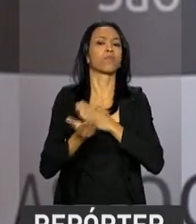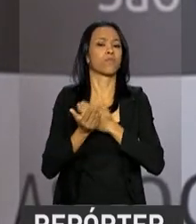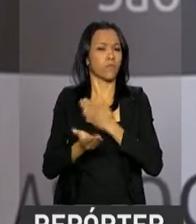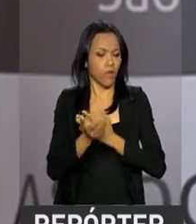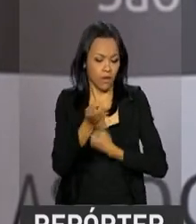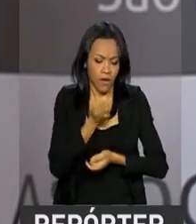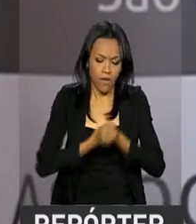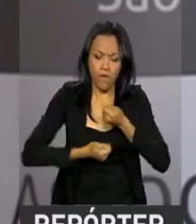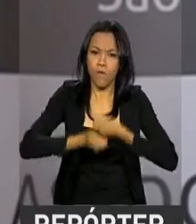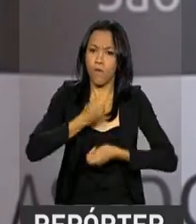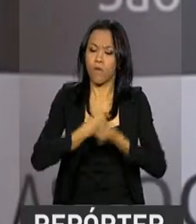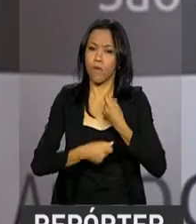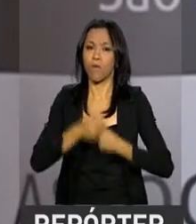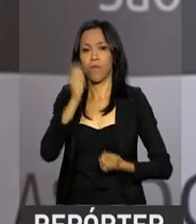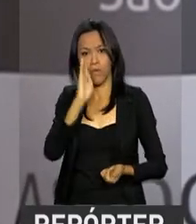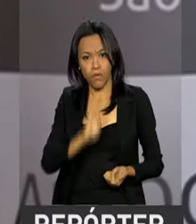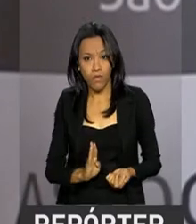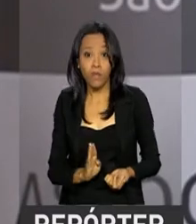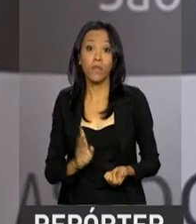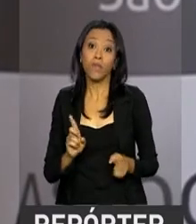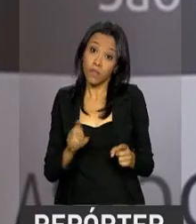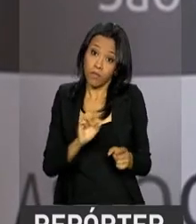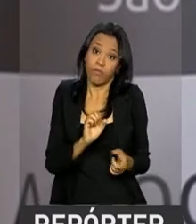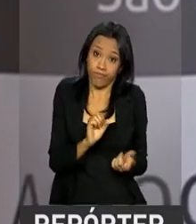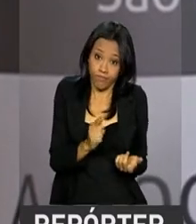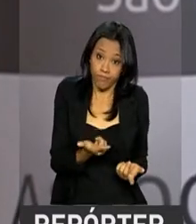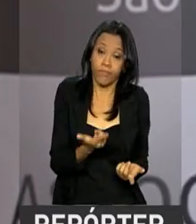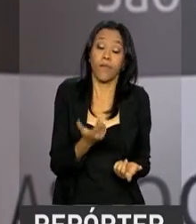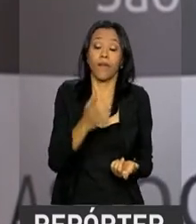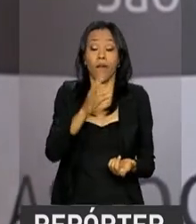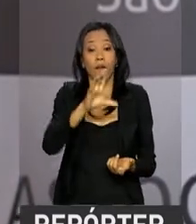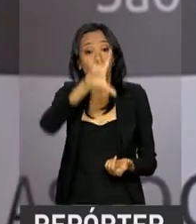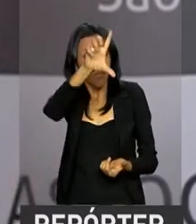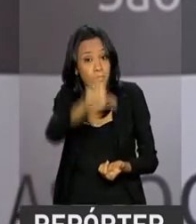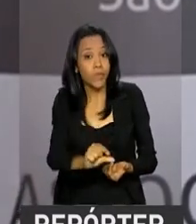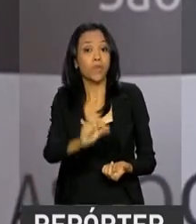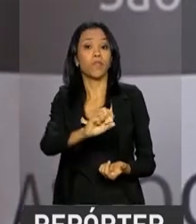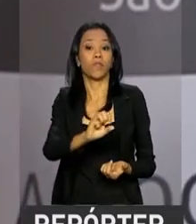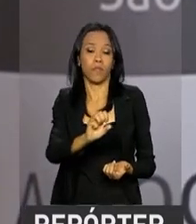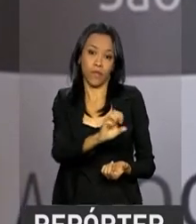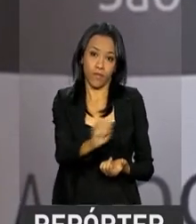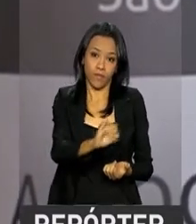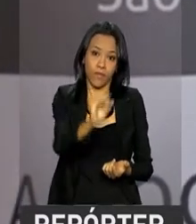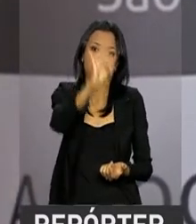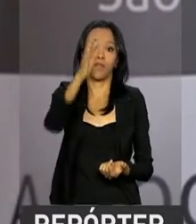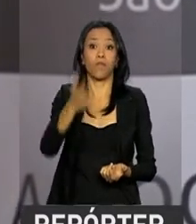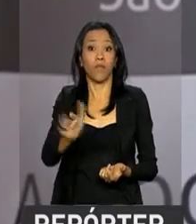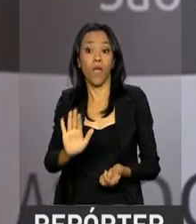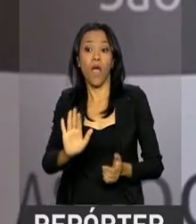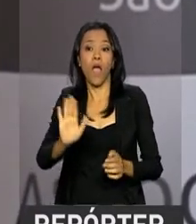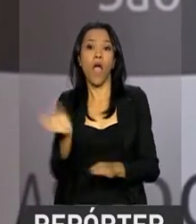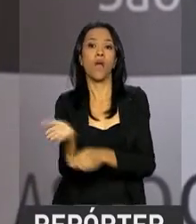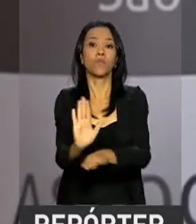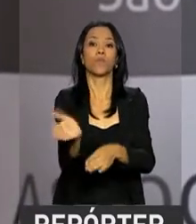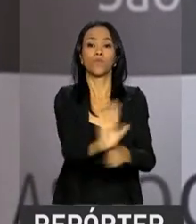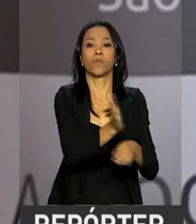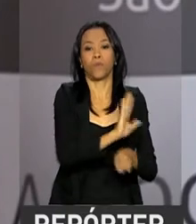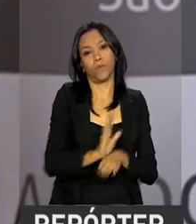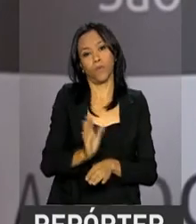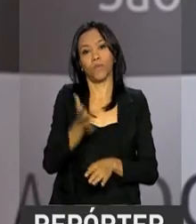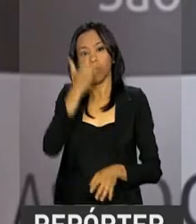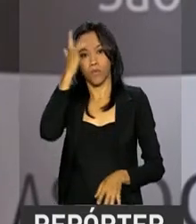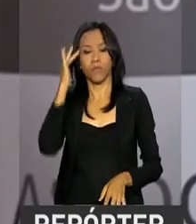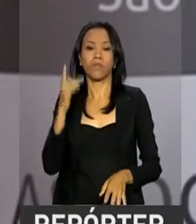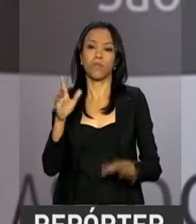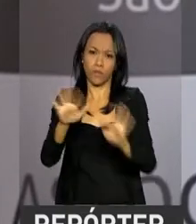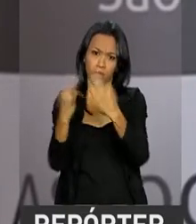economia ea queda da inflação por outro lado beneficia o consumidor de menor renda eu acho que